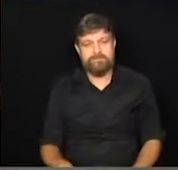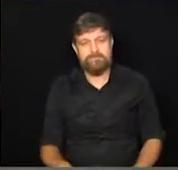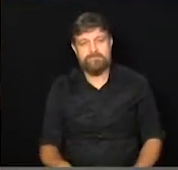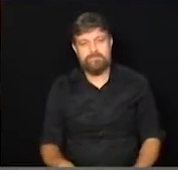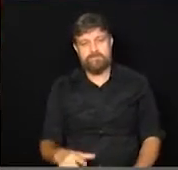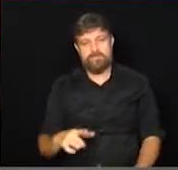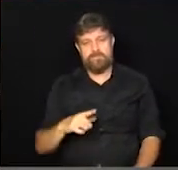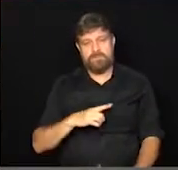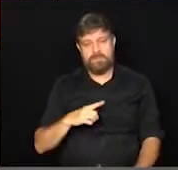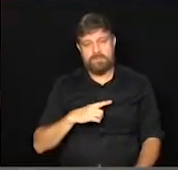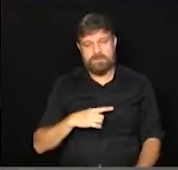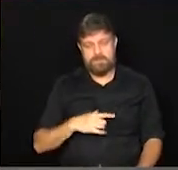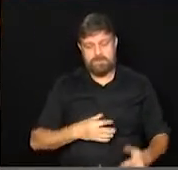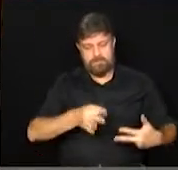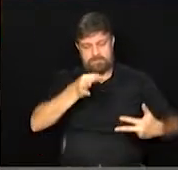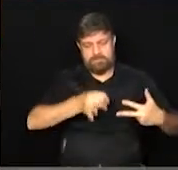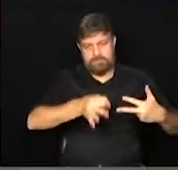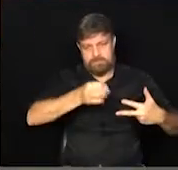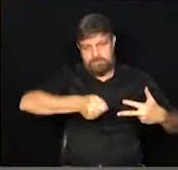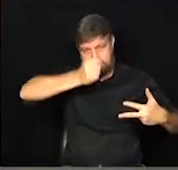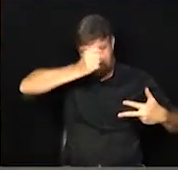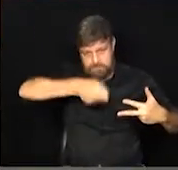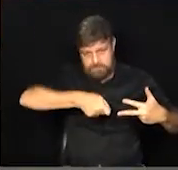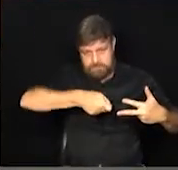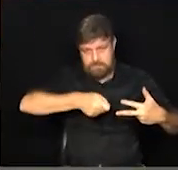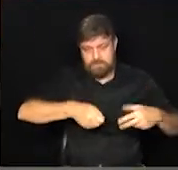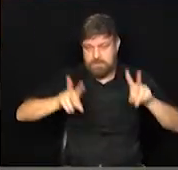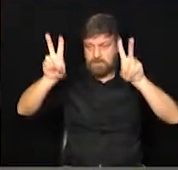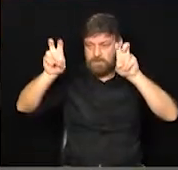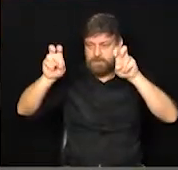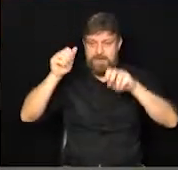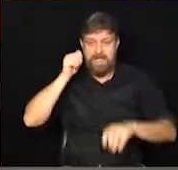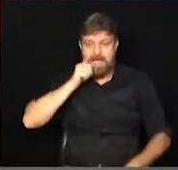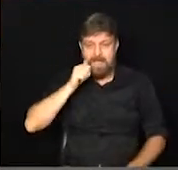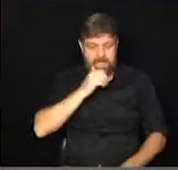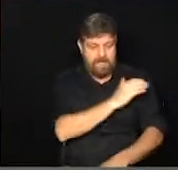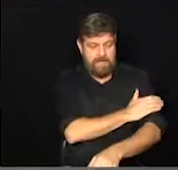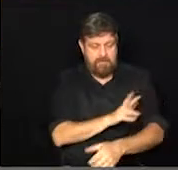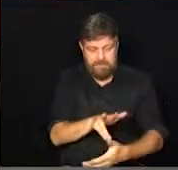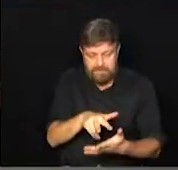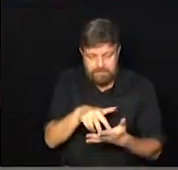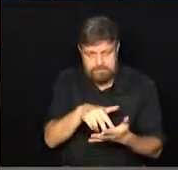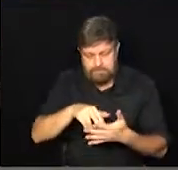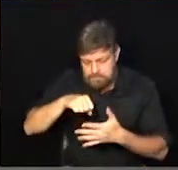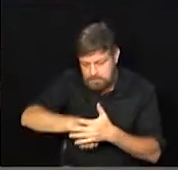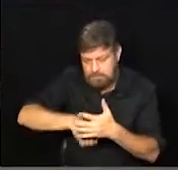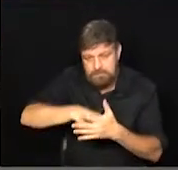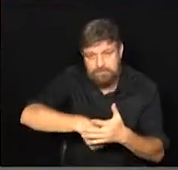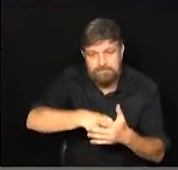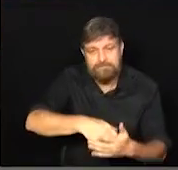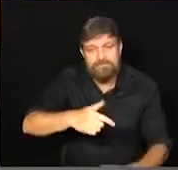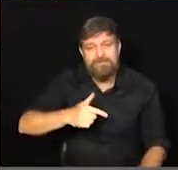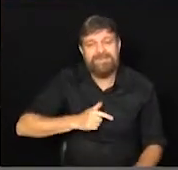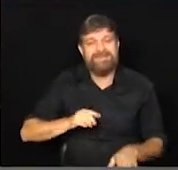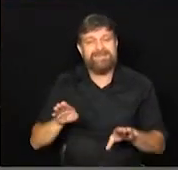o próprio judiciário, isso é uma temática que as feministas no judiciário têm tratado, mas existe uma resistência muito grande